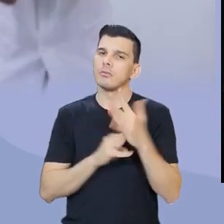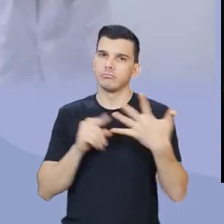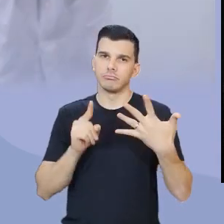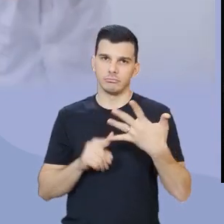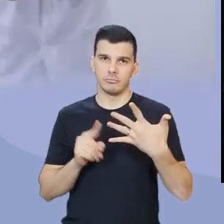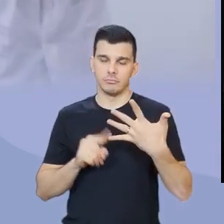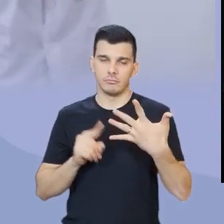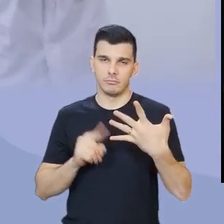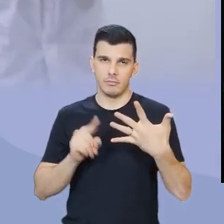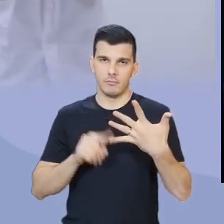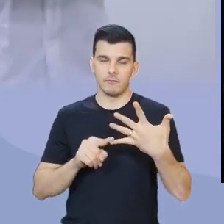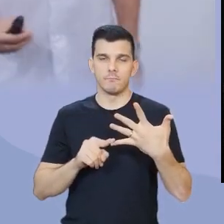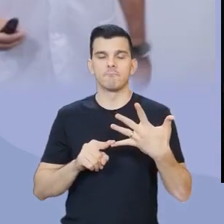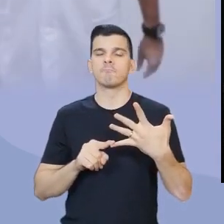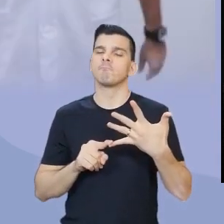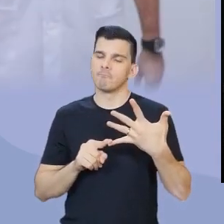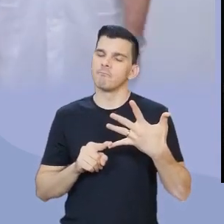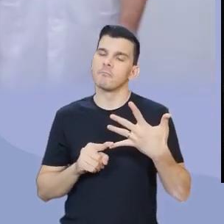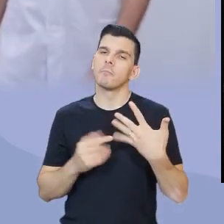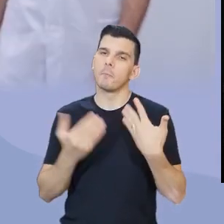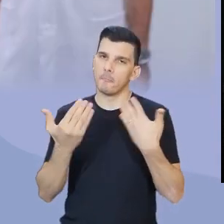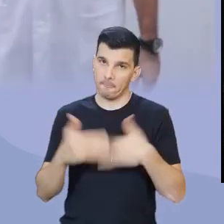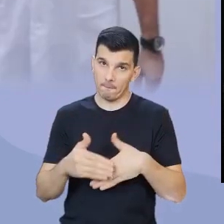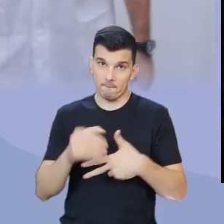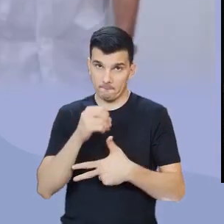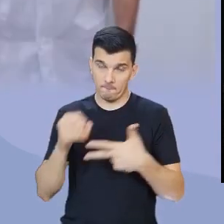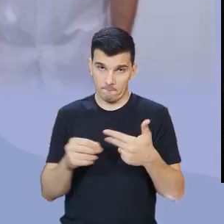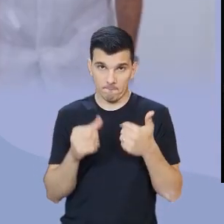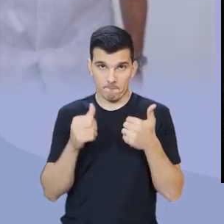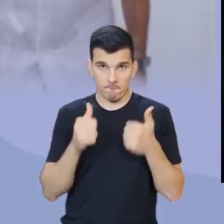cair nas questões dessa competência 5 aí.